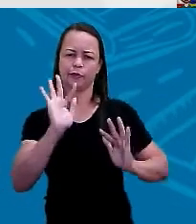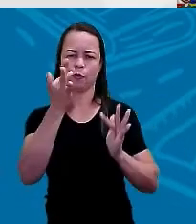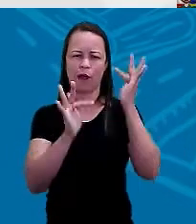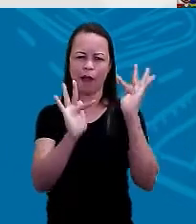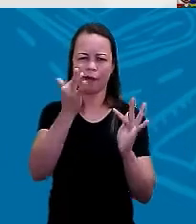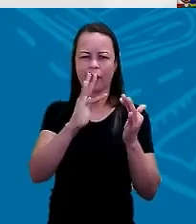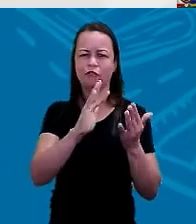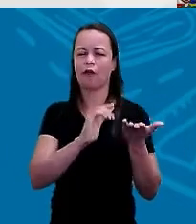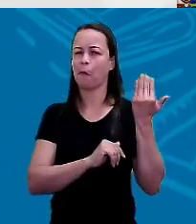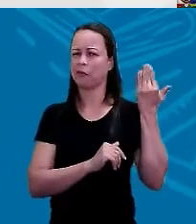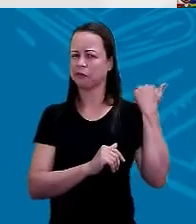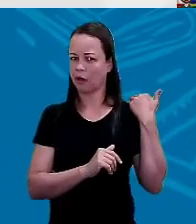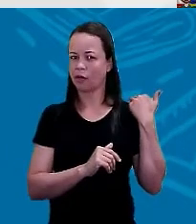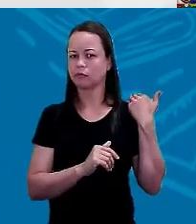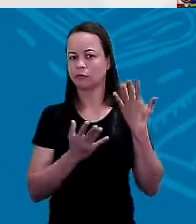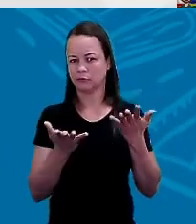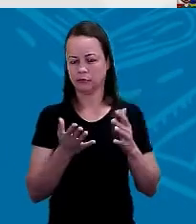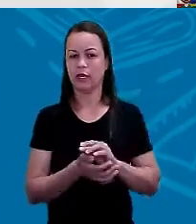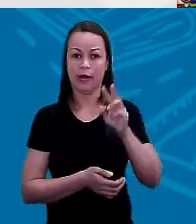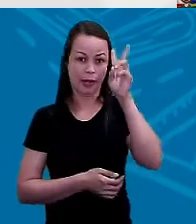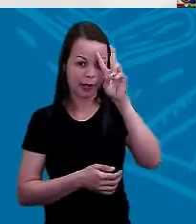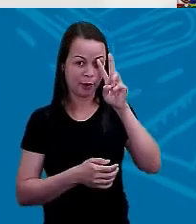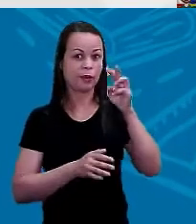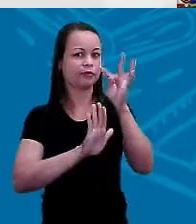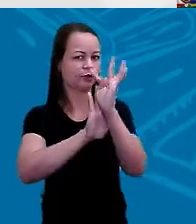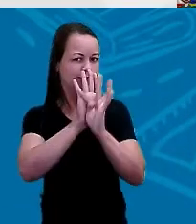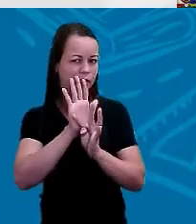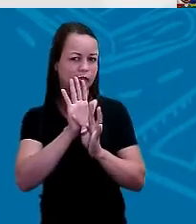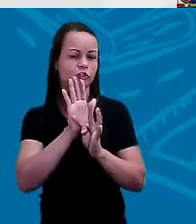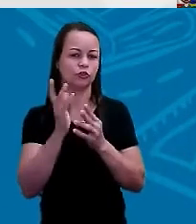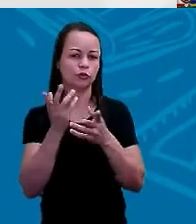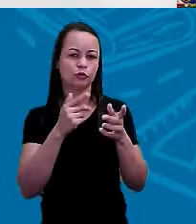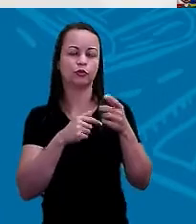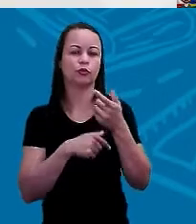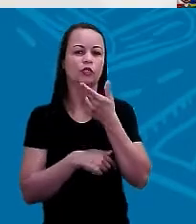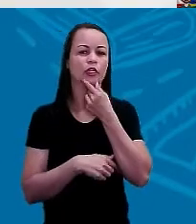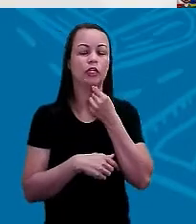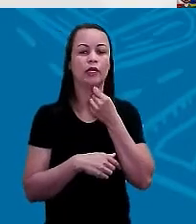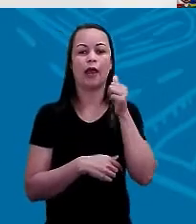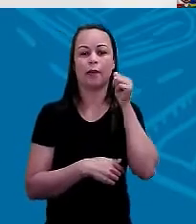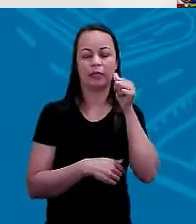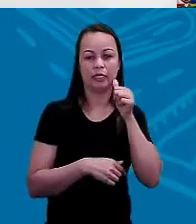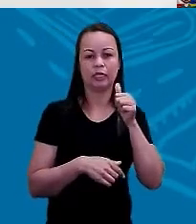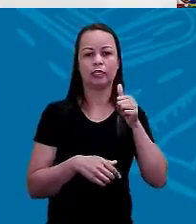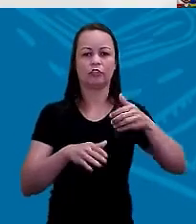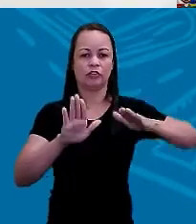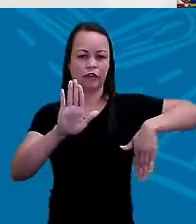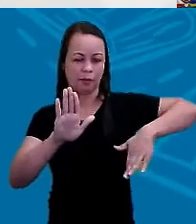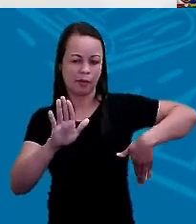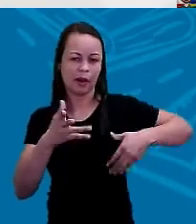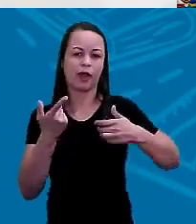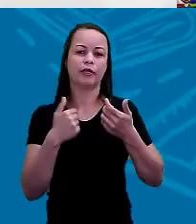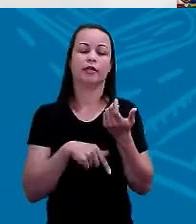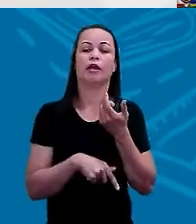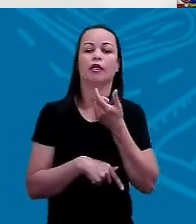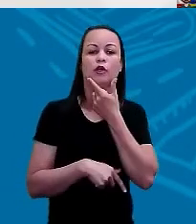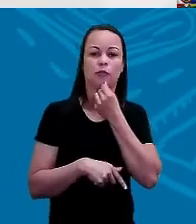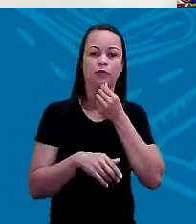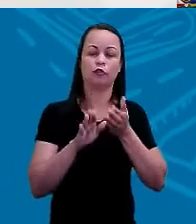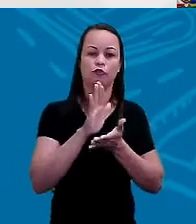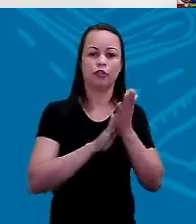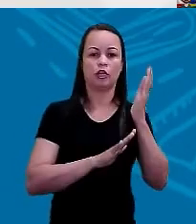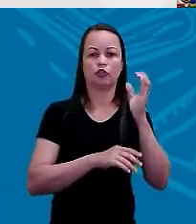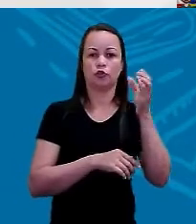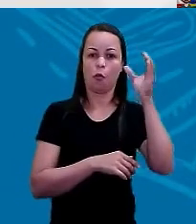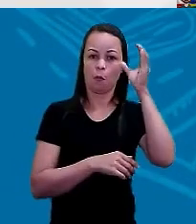como apareceu lá no texto. Lembra que ela estava na praia e ele viajou para a China? So, he was not in Brazil